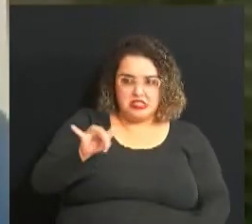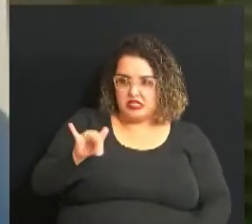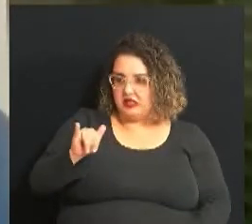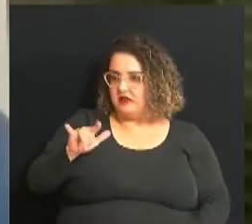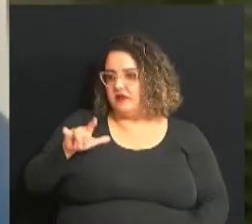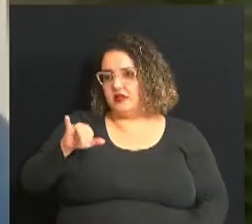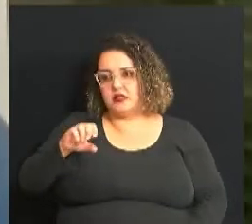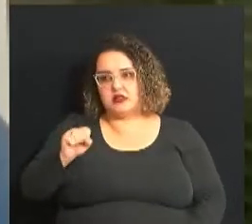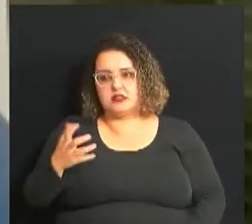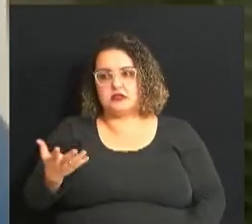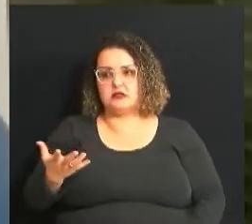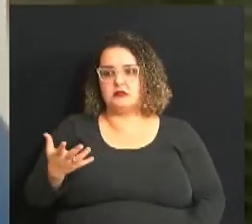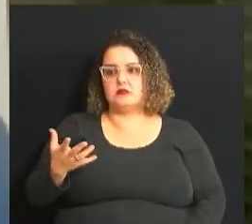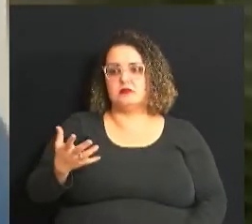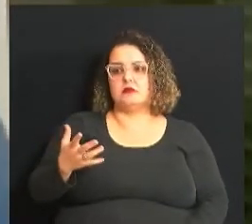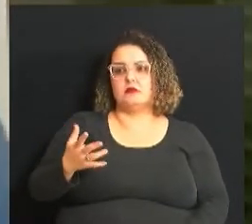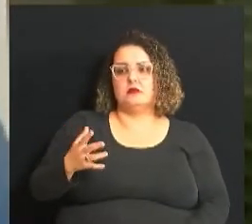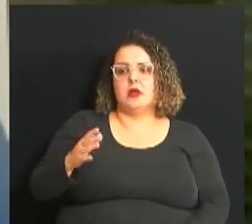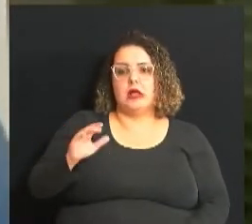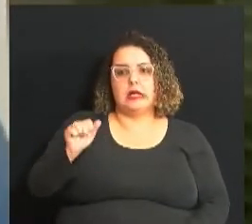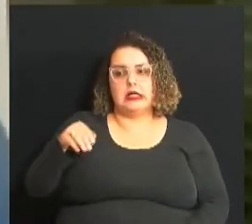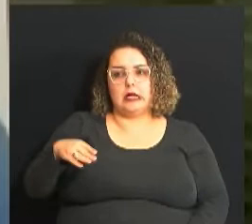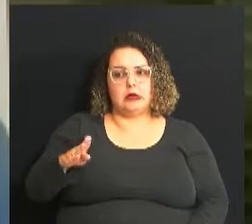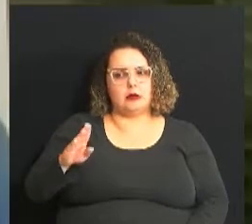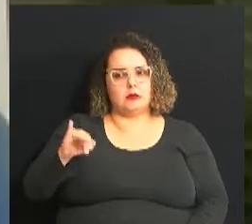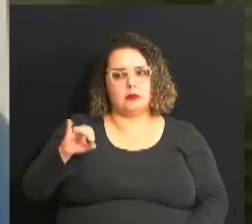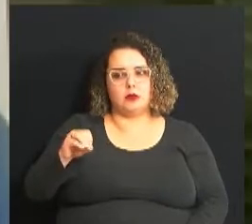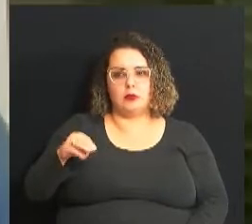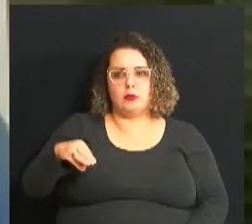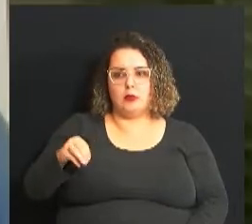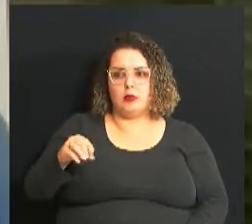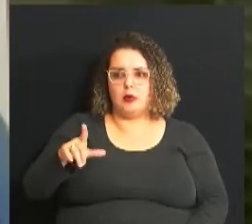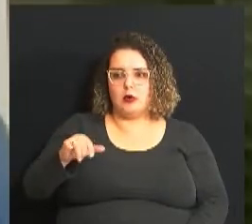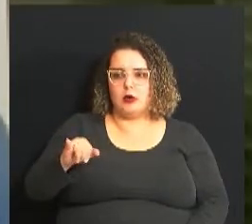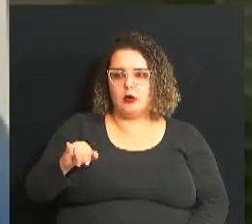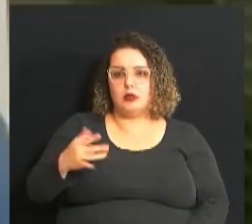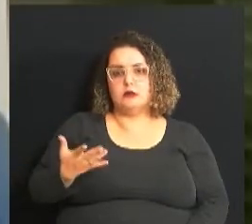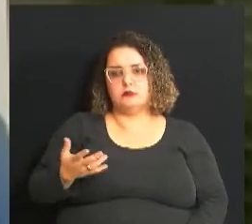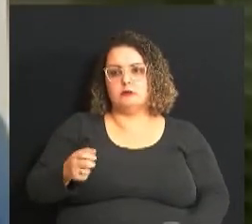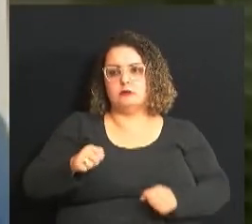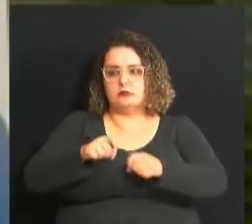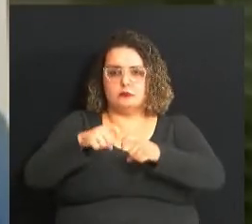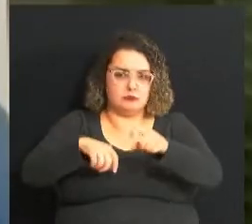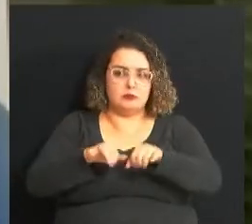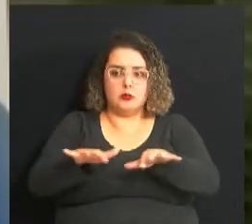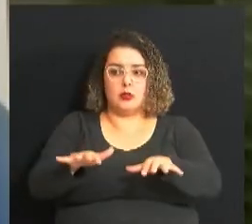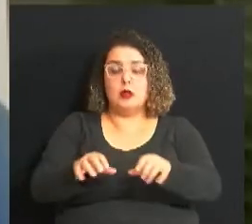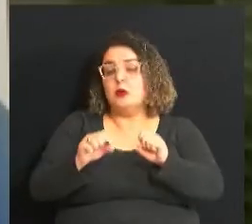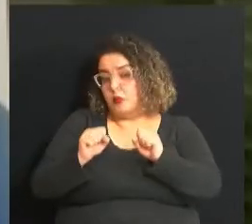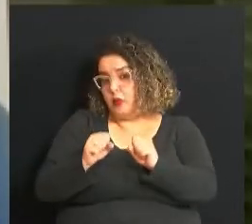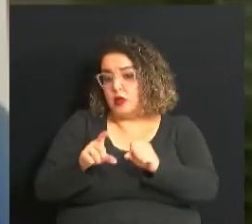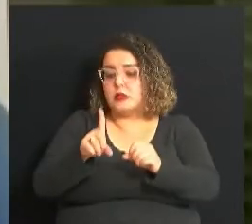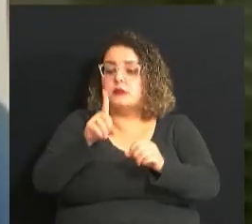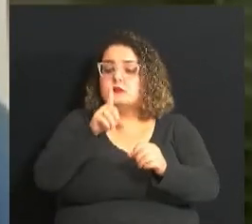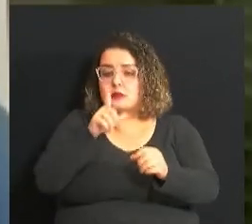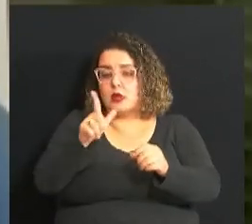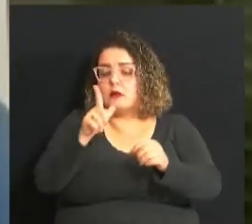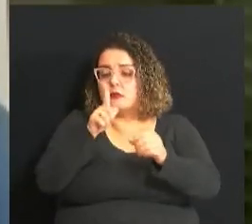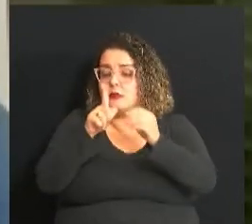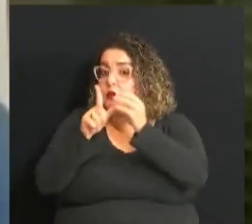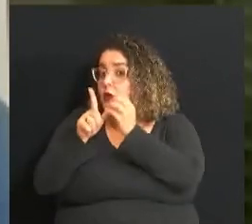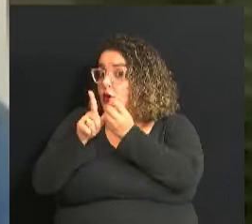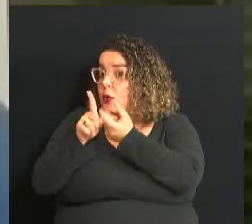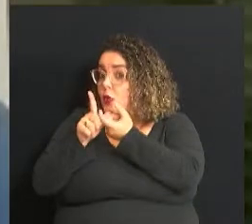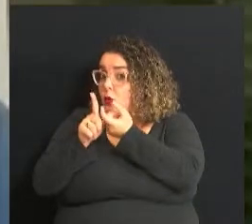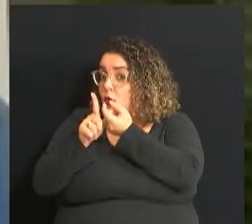mole. Então, essa é uma doença transmitida sexualmente, mas ela pode ser o câncer de pênis. O câncer de pênis também